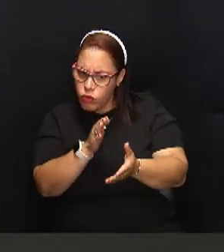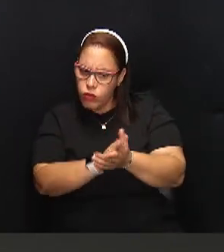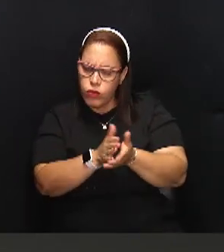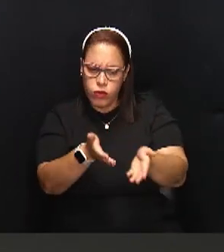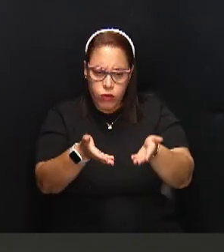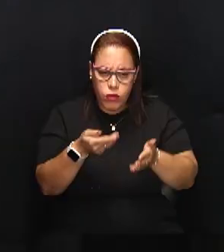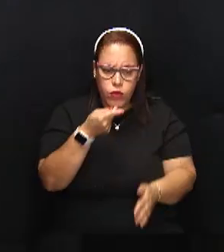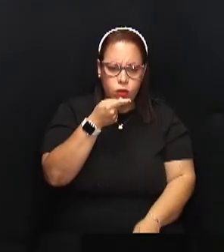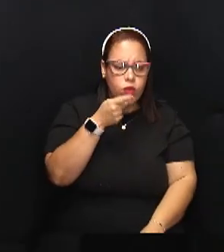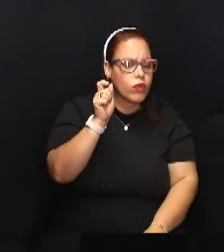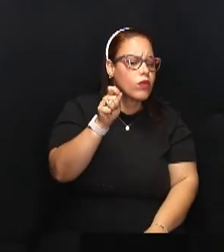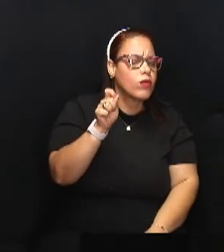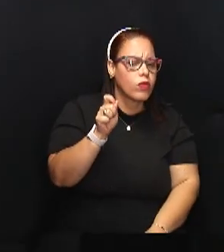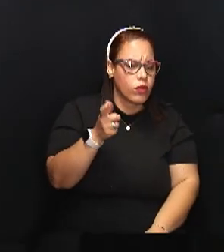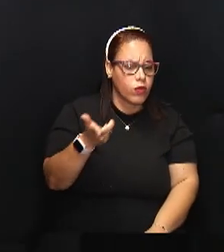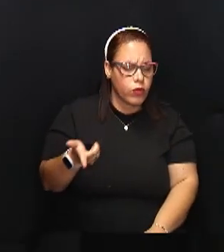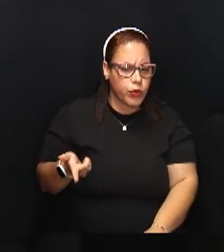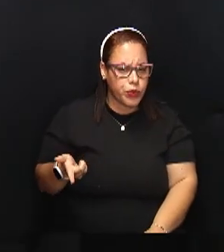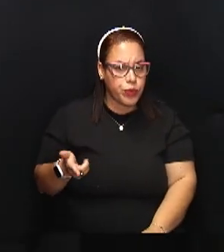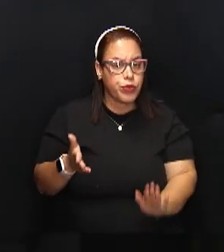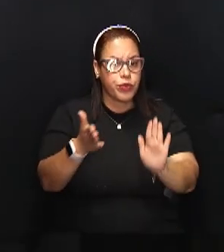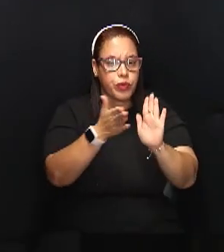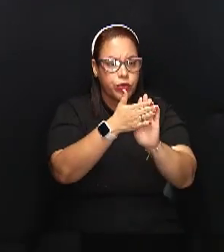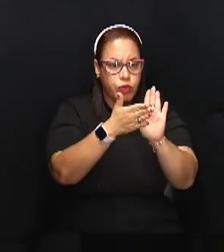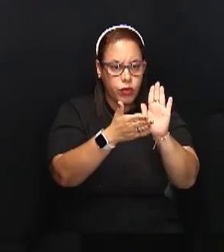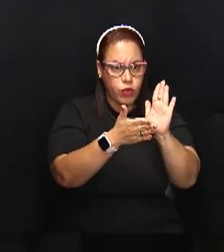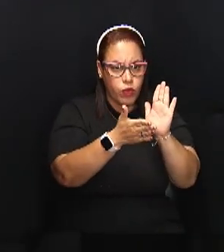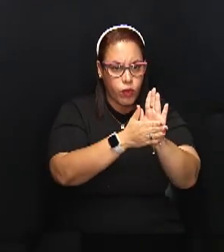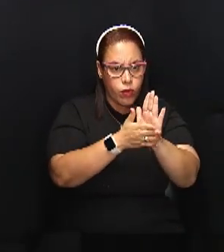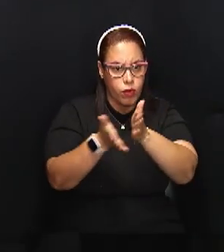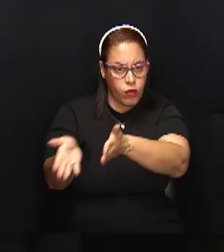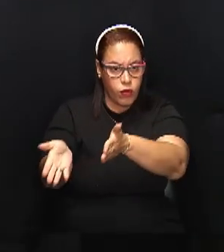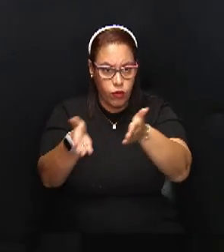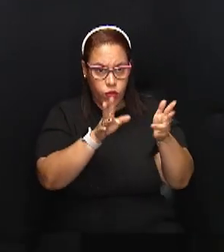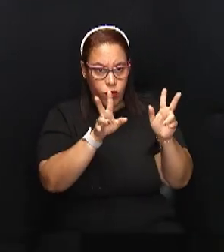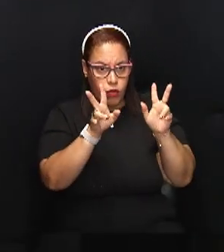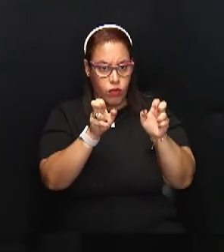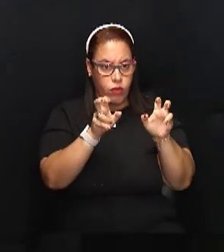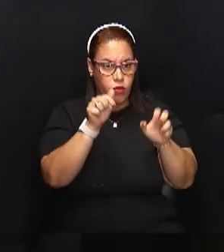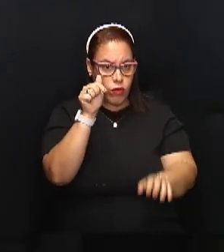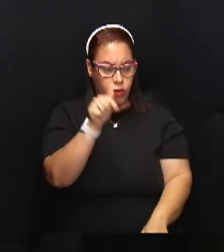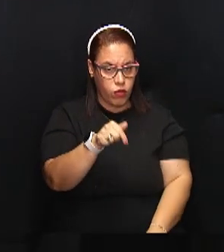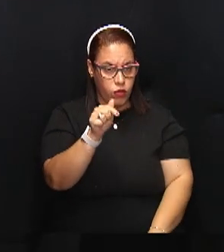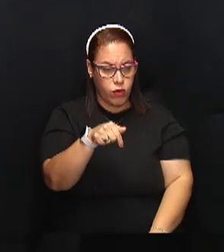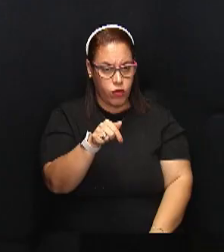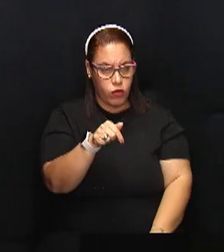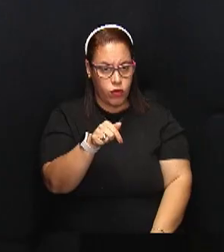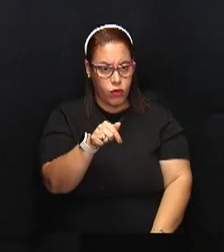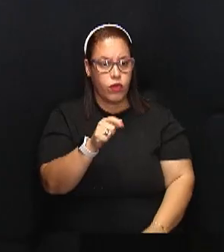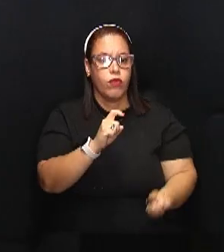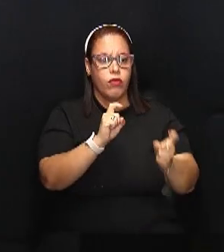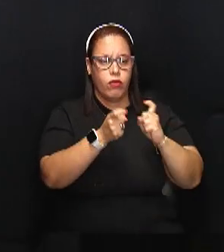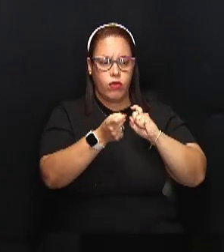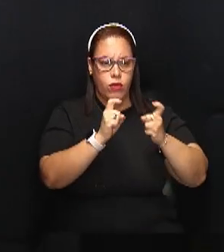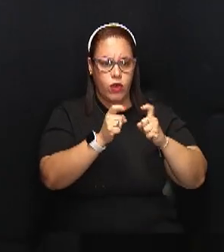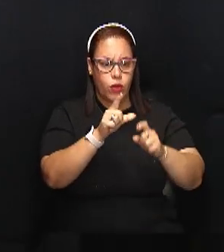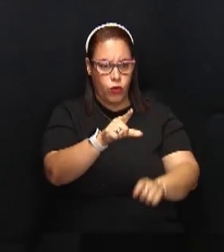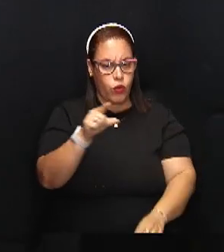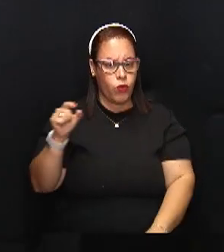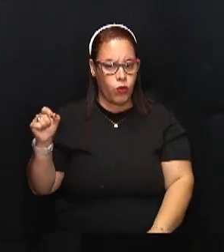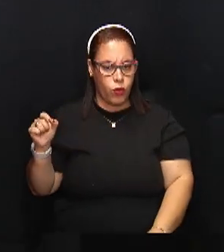você falasse um pouco dessa sua proposta em trazer esses temas aqui, mesmo em reuniões